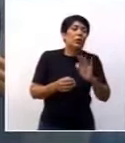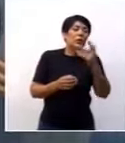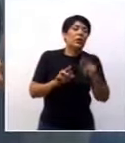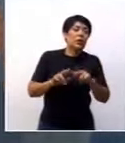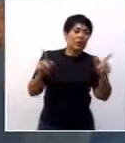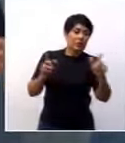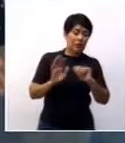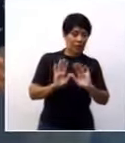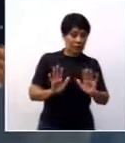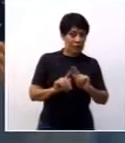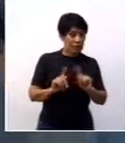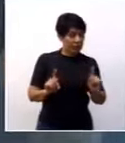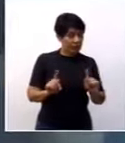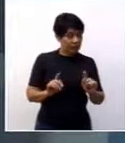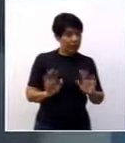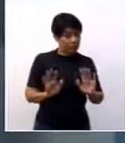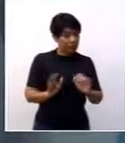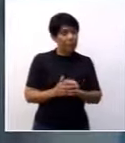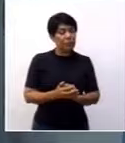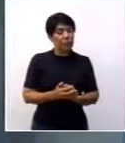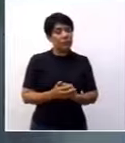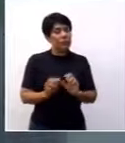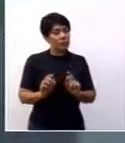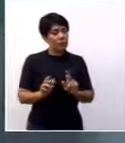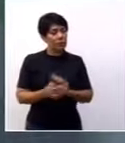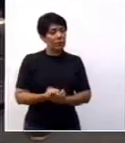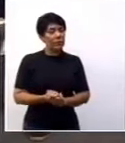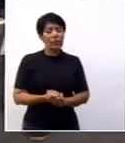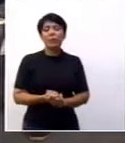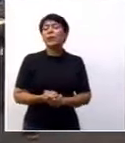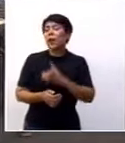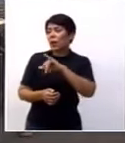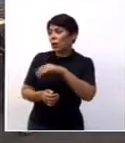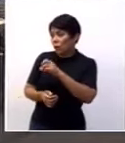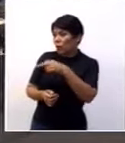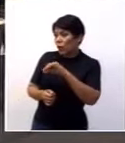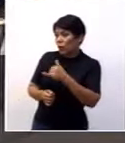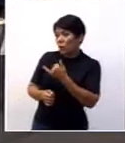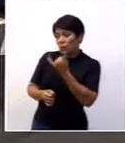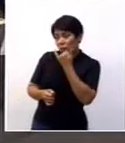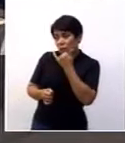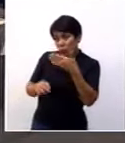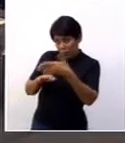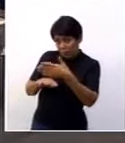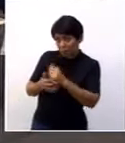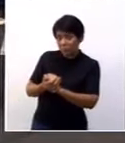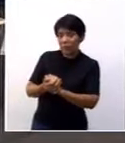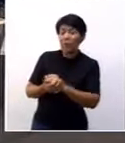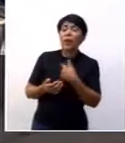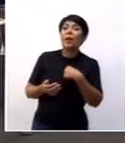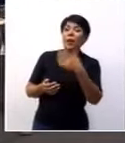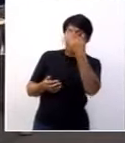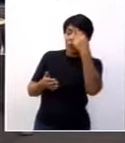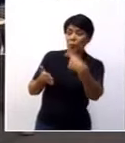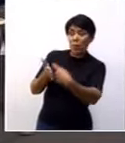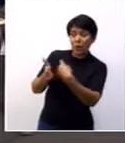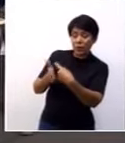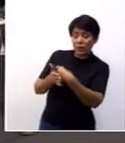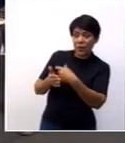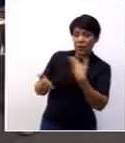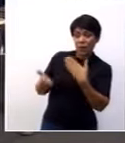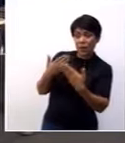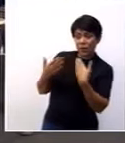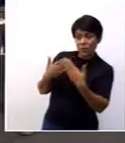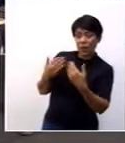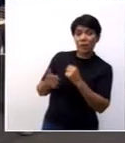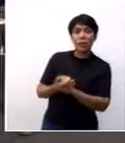verdadeiros, ou não são plausíveis. Tá certo, gente? João, desculpa te interromper, Mas eles estão perguntando no chat aqui,